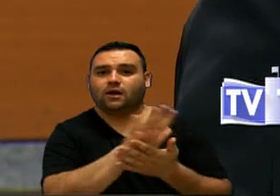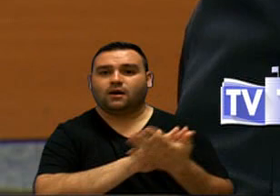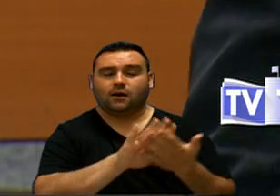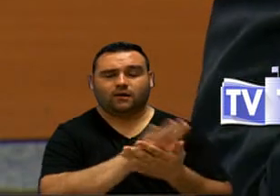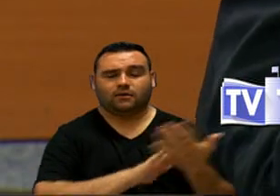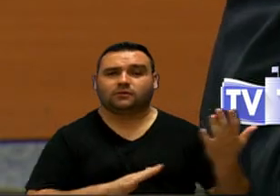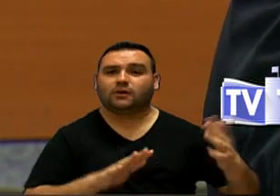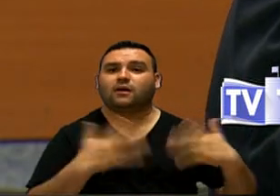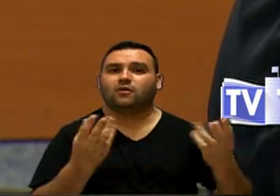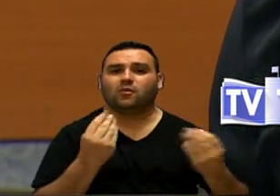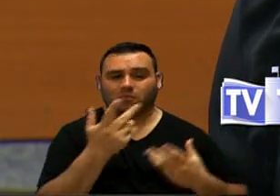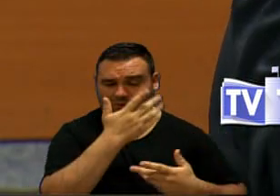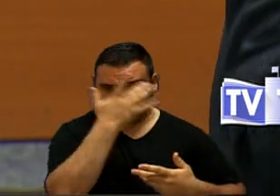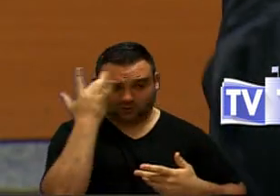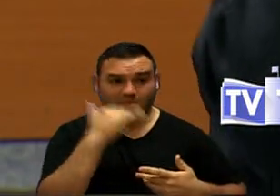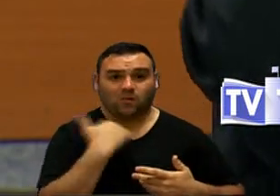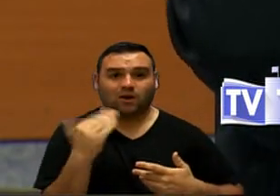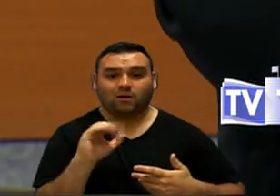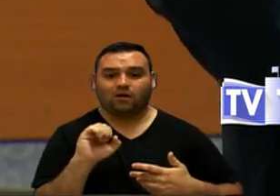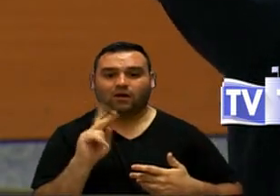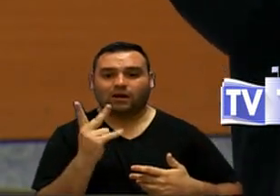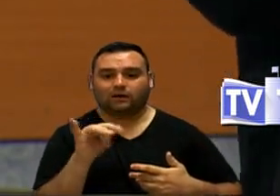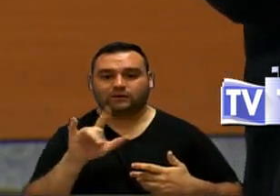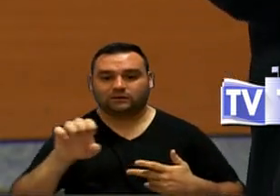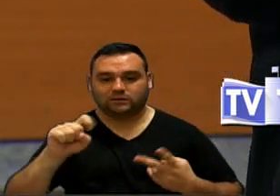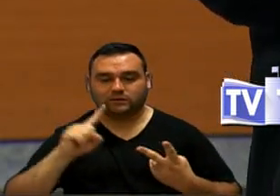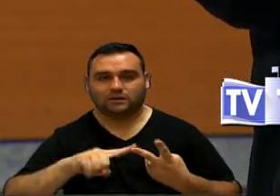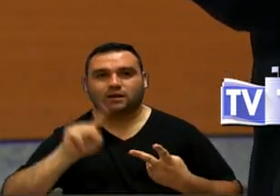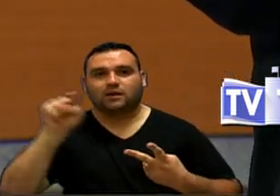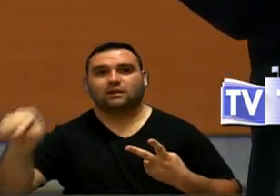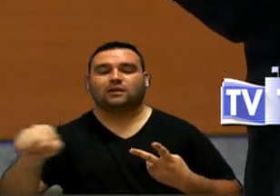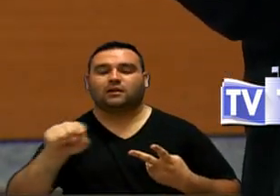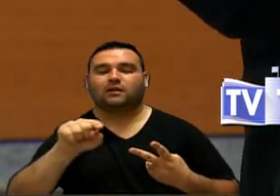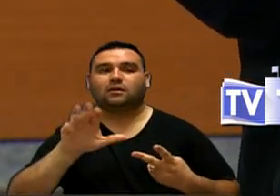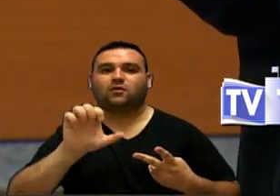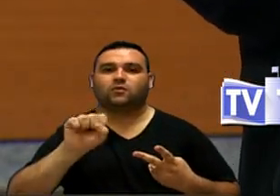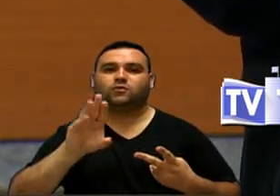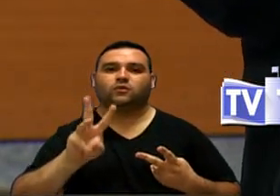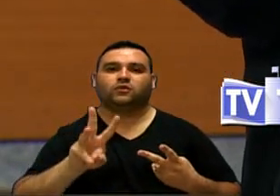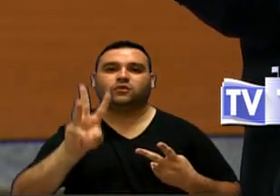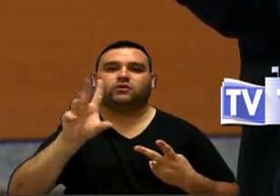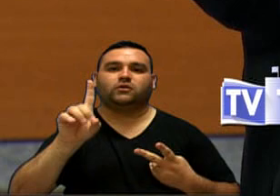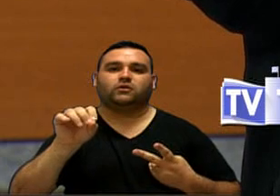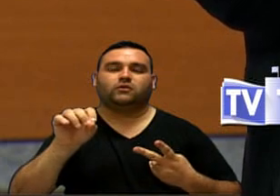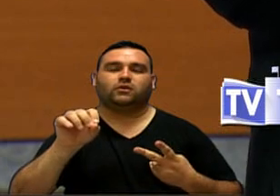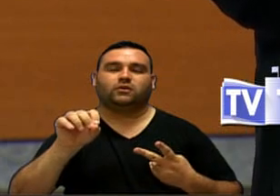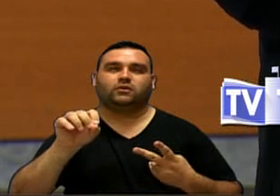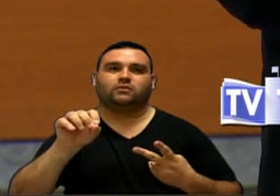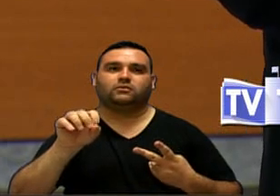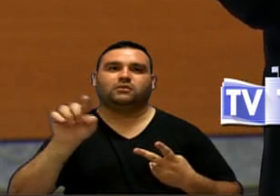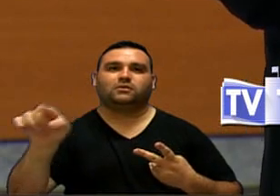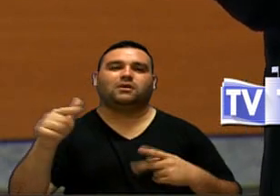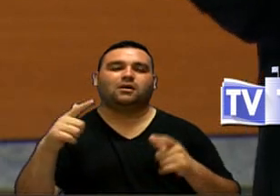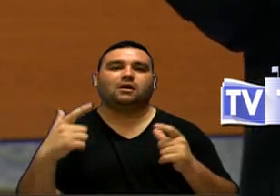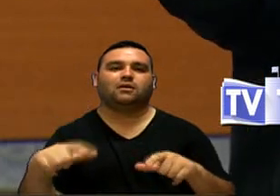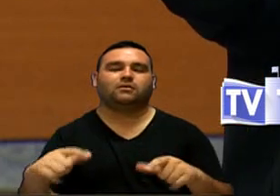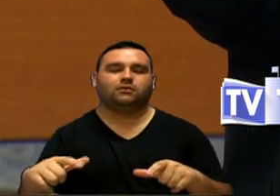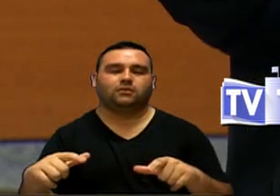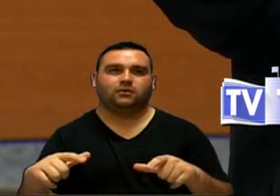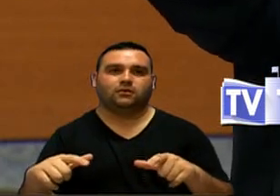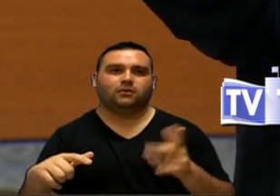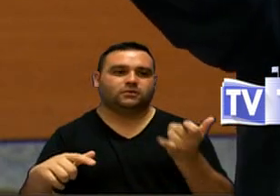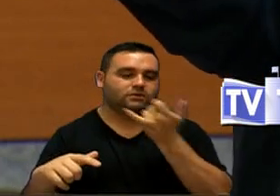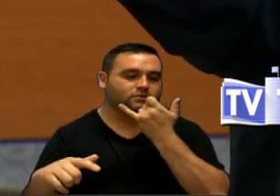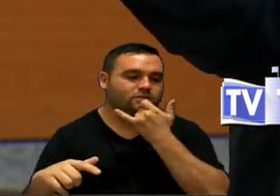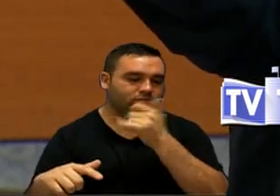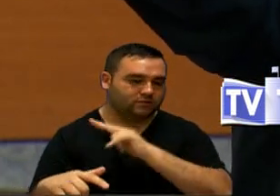crianças. Daí morreu gente no Aquiles, morreu lá no Zó do Ar, no... Aquele